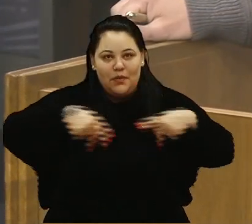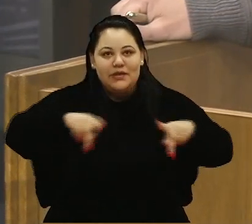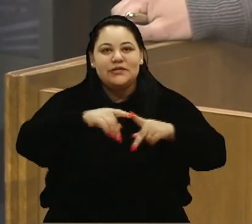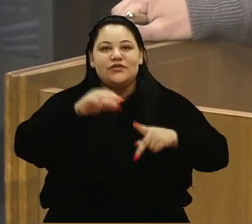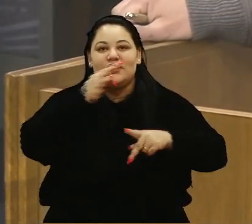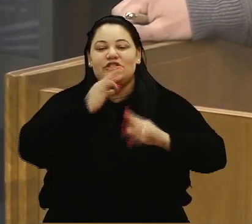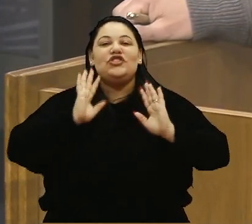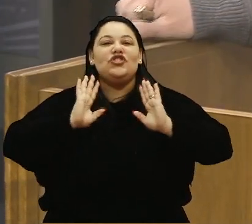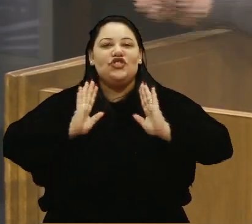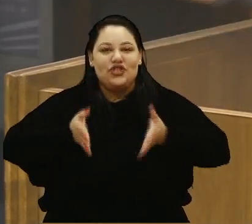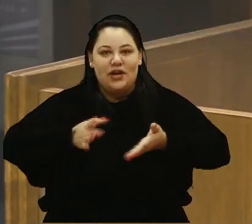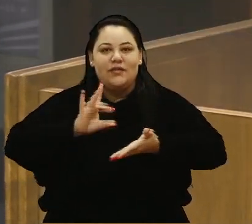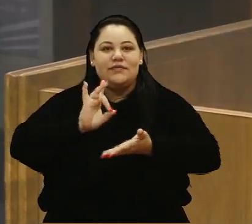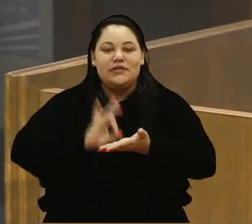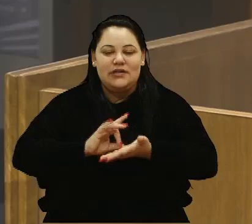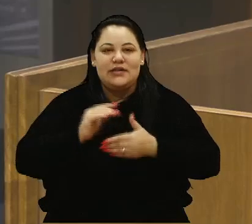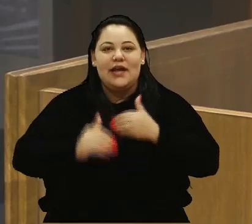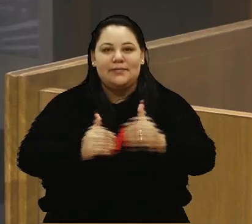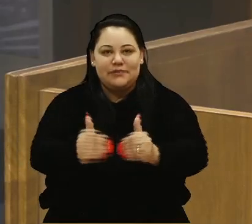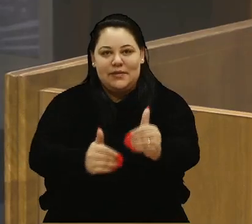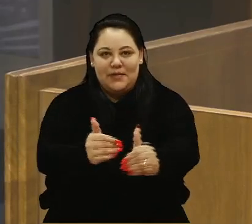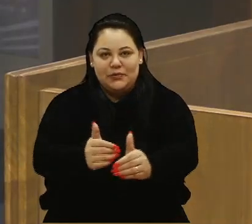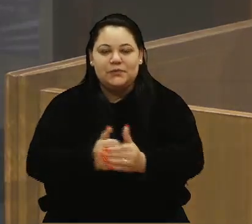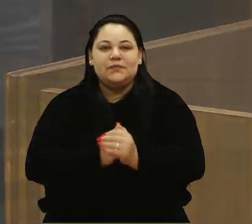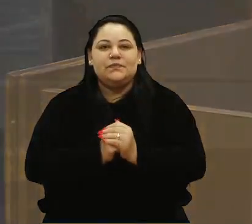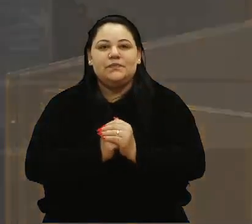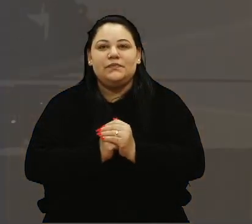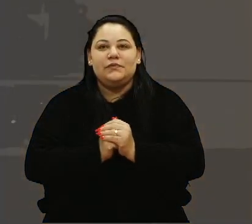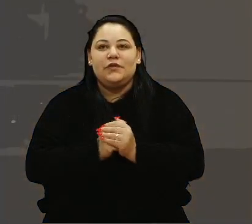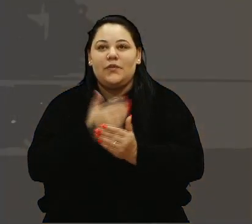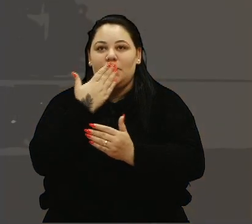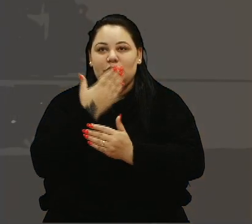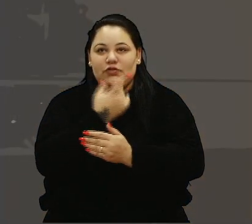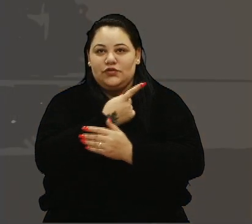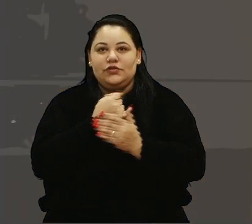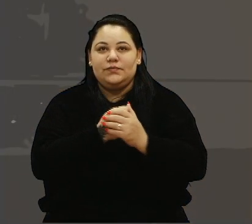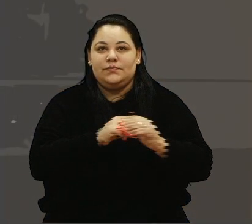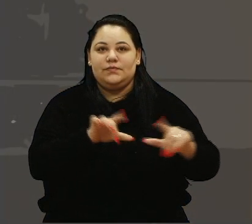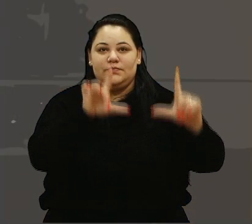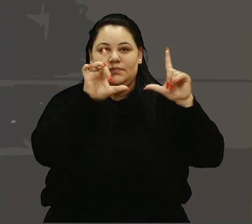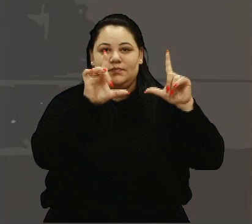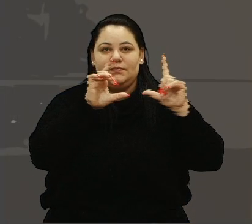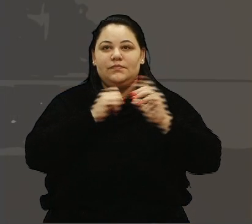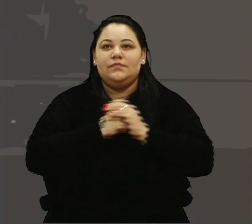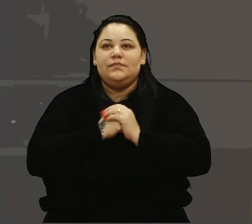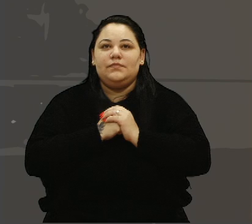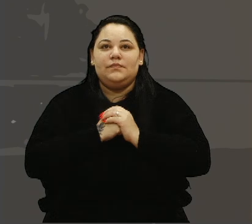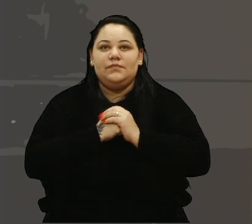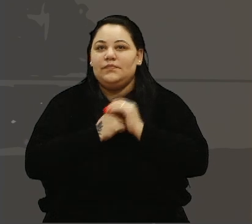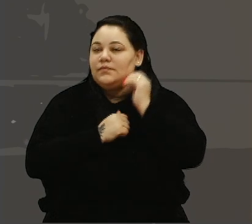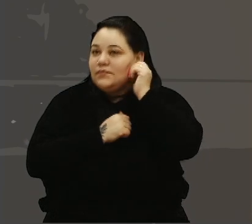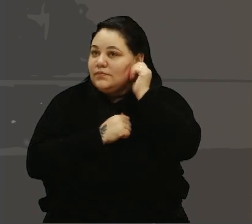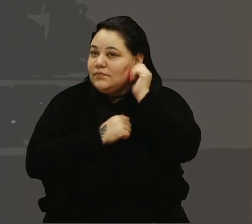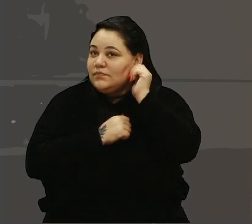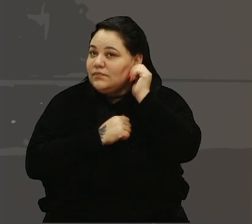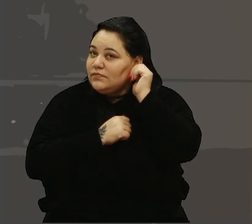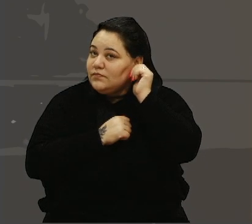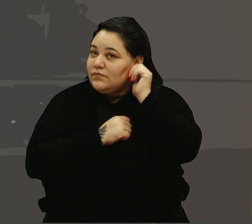sendo concretizadas ou em andamento. Peço que a TV Câmara, então, dê prioridade aos slides. Viviane, por gentileza, vai passando